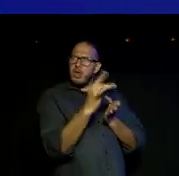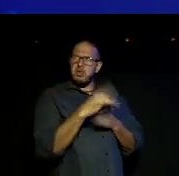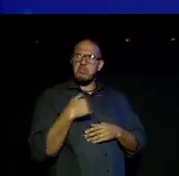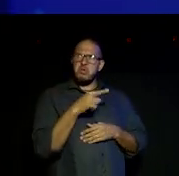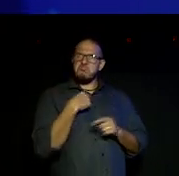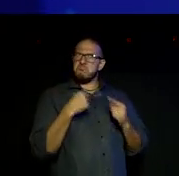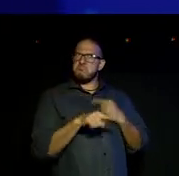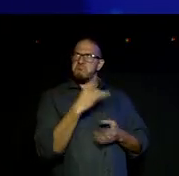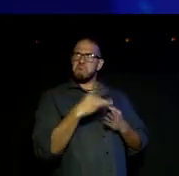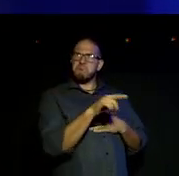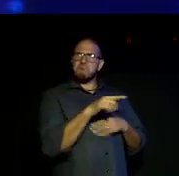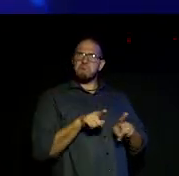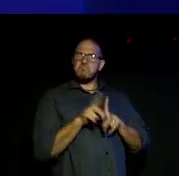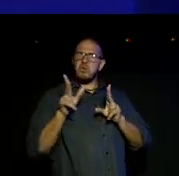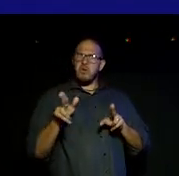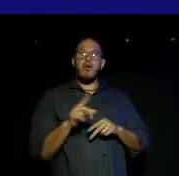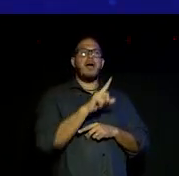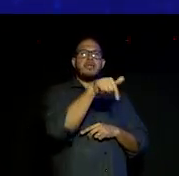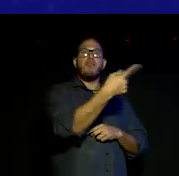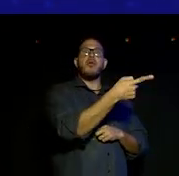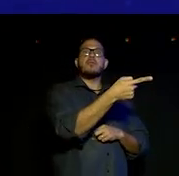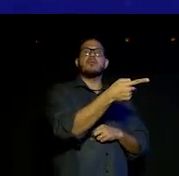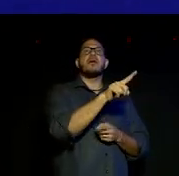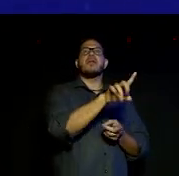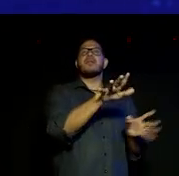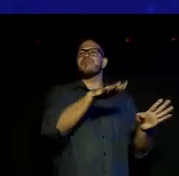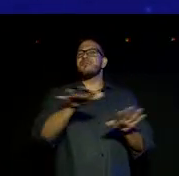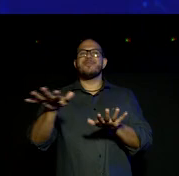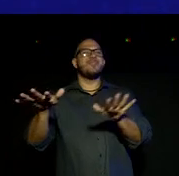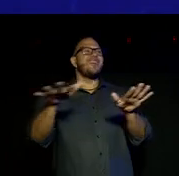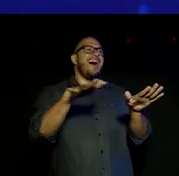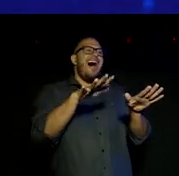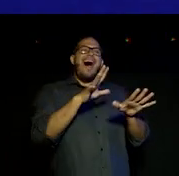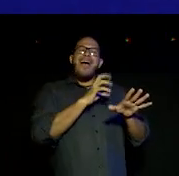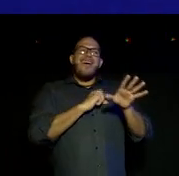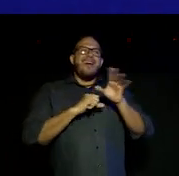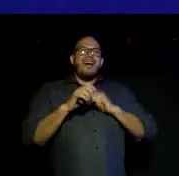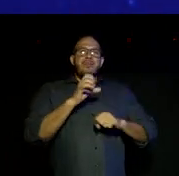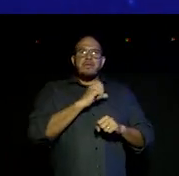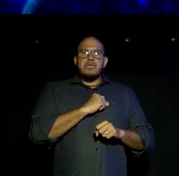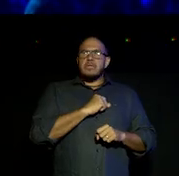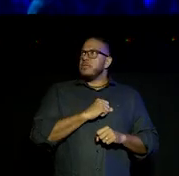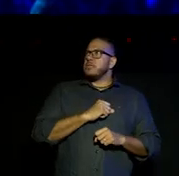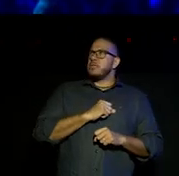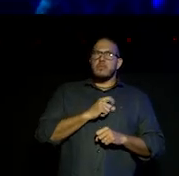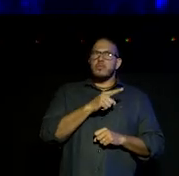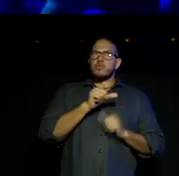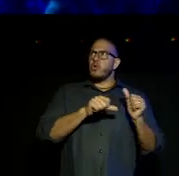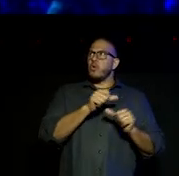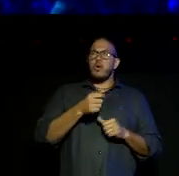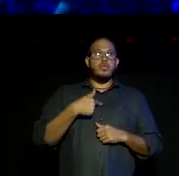deve ser ruim. Amanhã ou depois fulano cai nas graças do público. Ah, eu amo fulano. Por quê? Ele